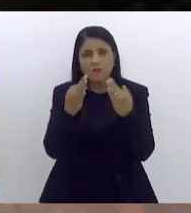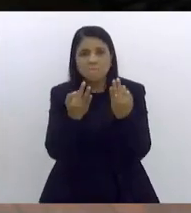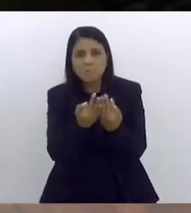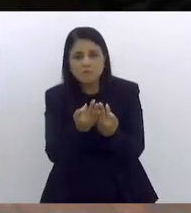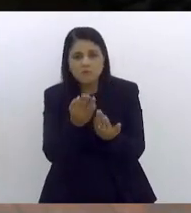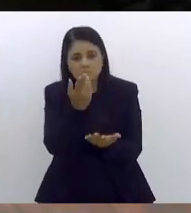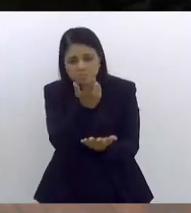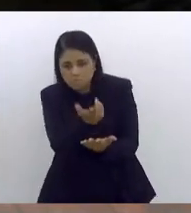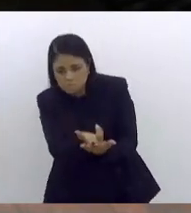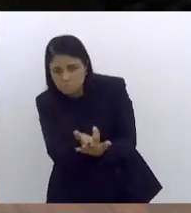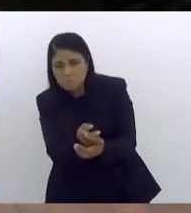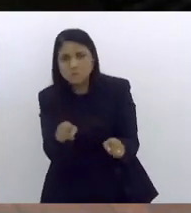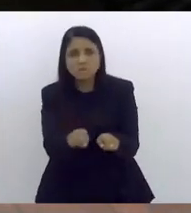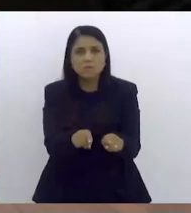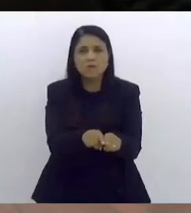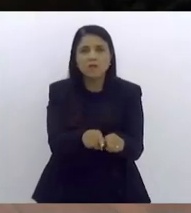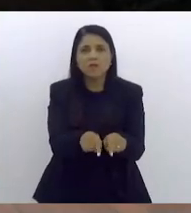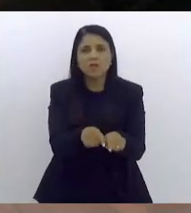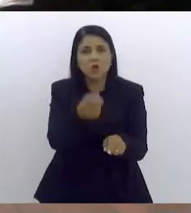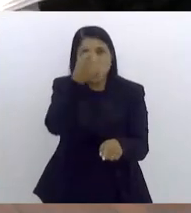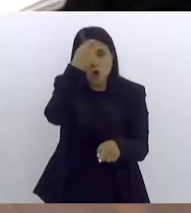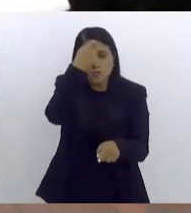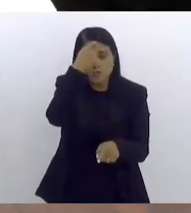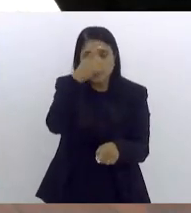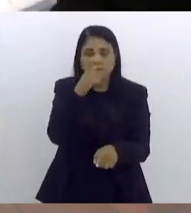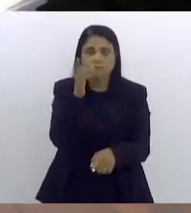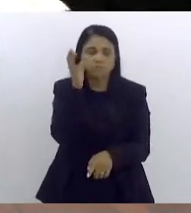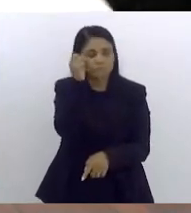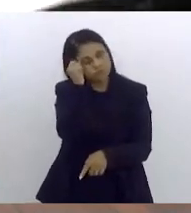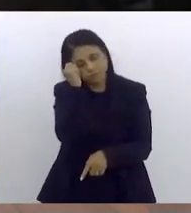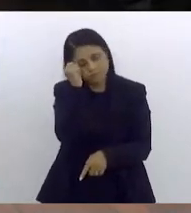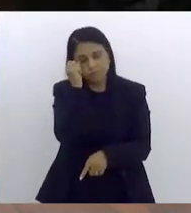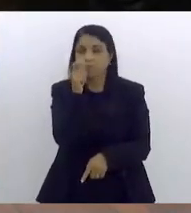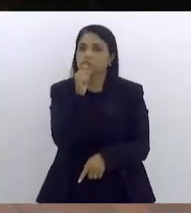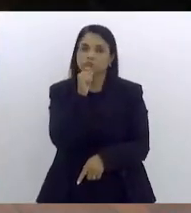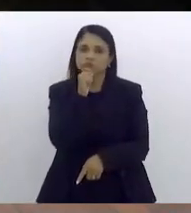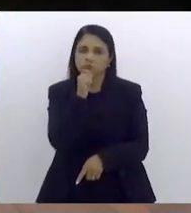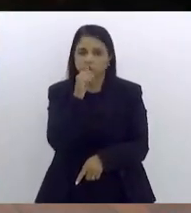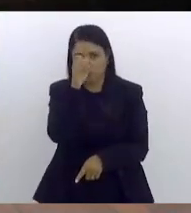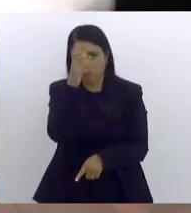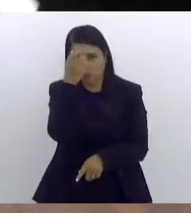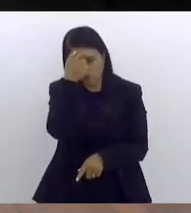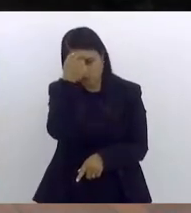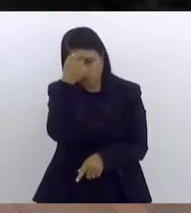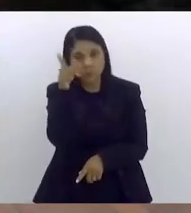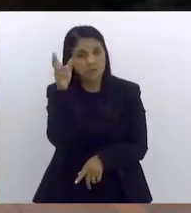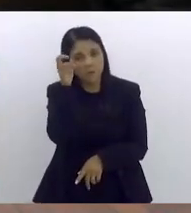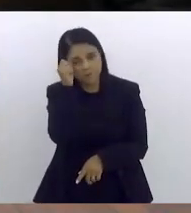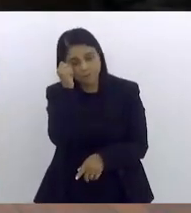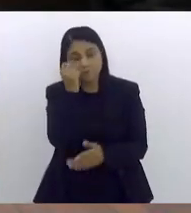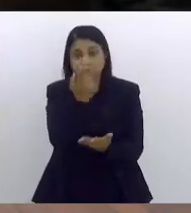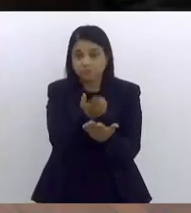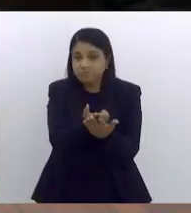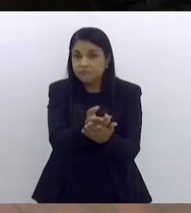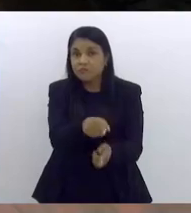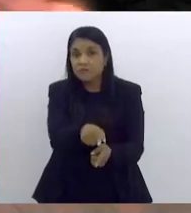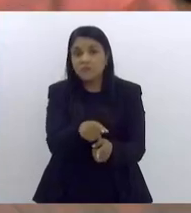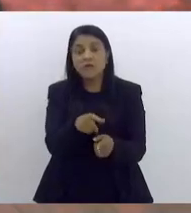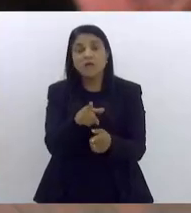leito, nem consciência tinha, mas o milagre aconteceu por causa